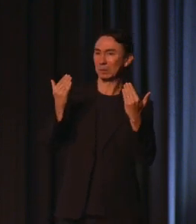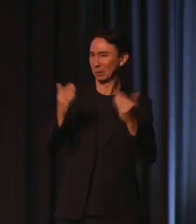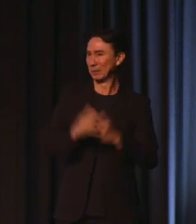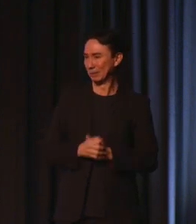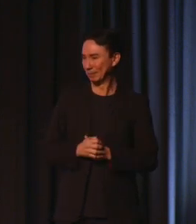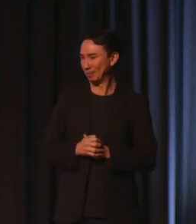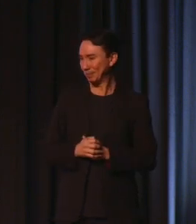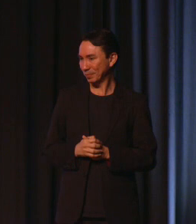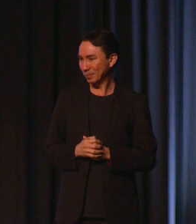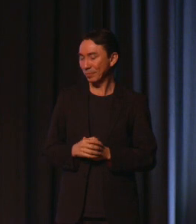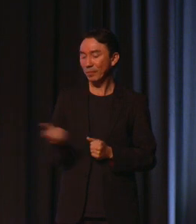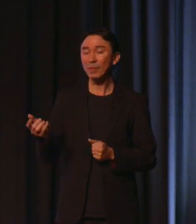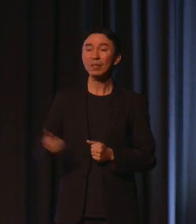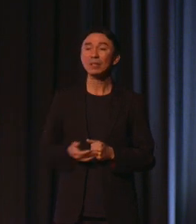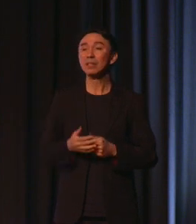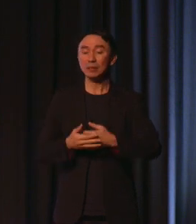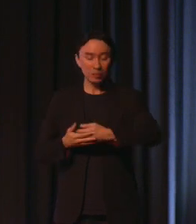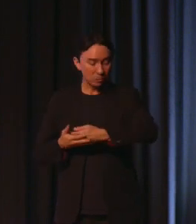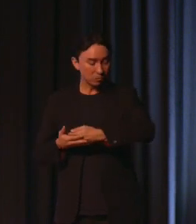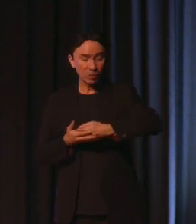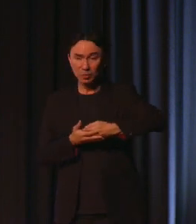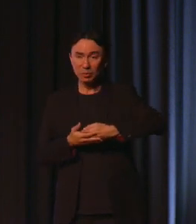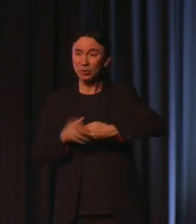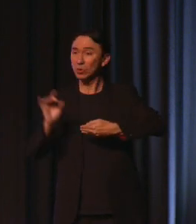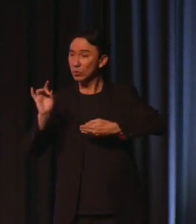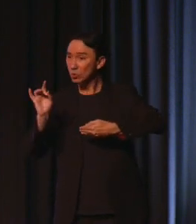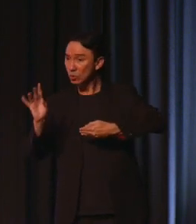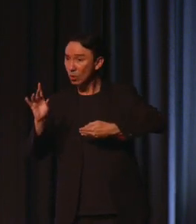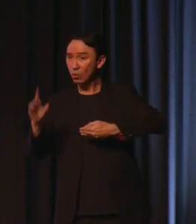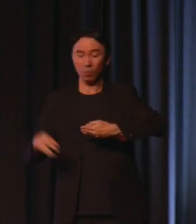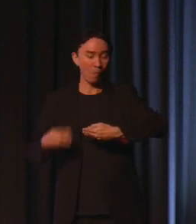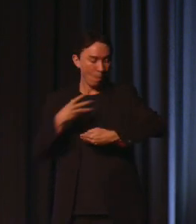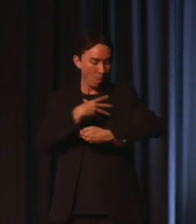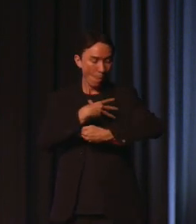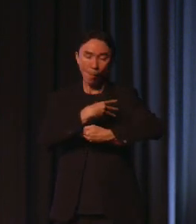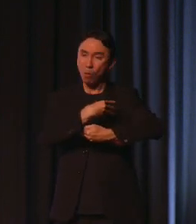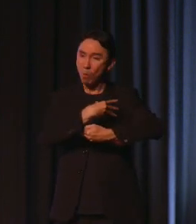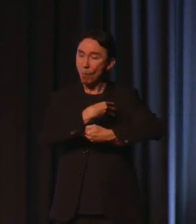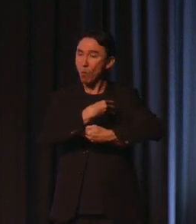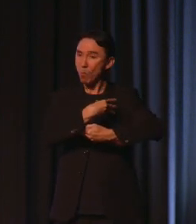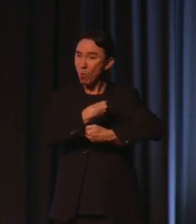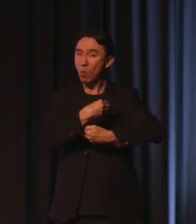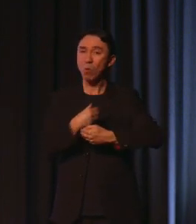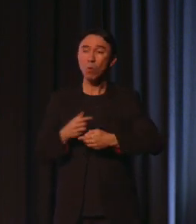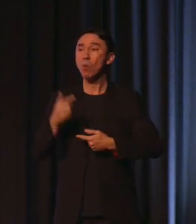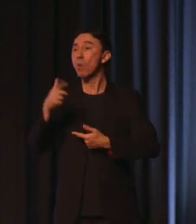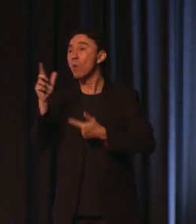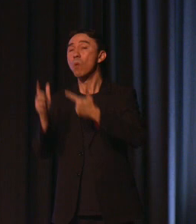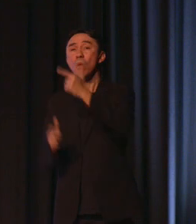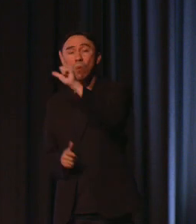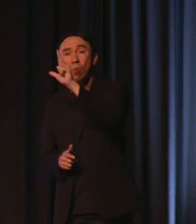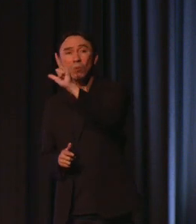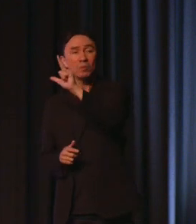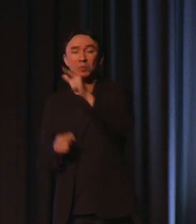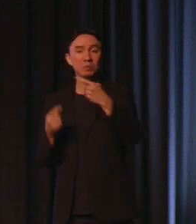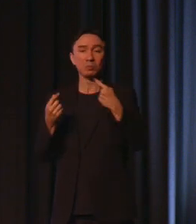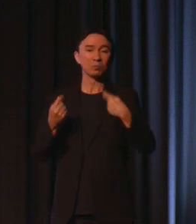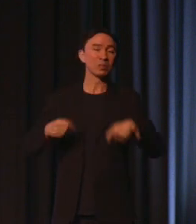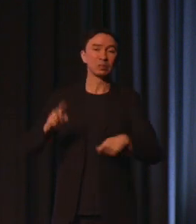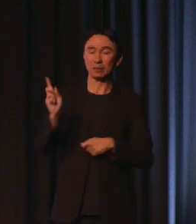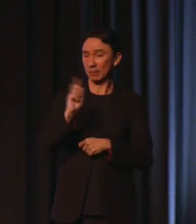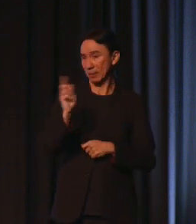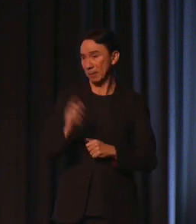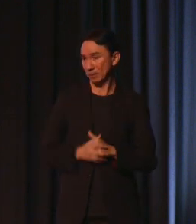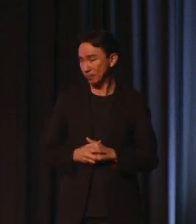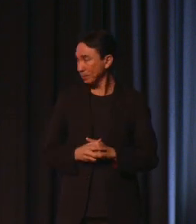essa criança, se ela estiver só amamentando no peito, não há necessidade de fazer qualquer outro tipo de procedimento. Eu